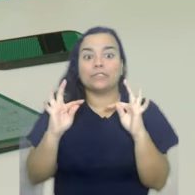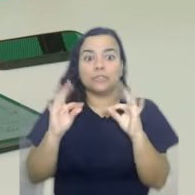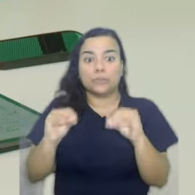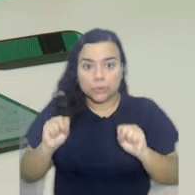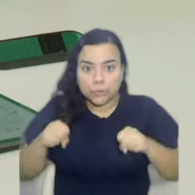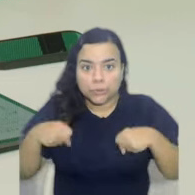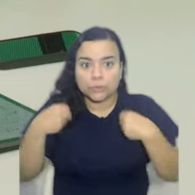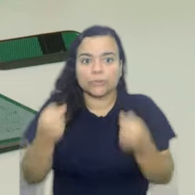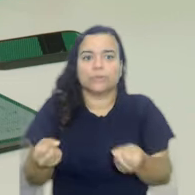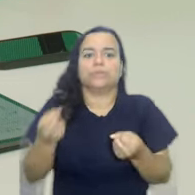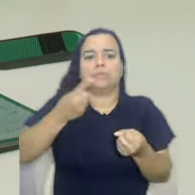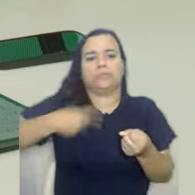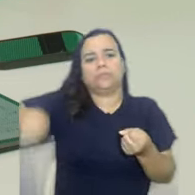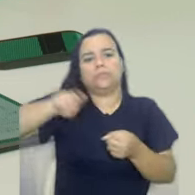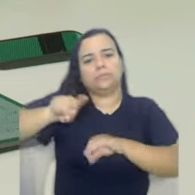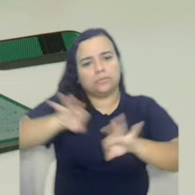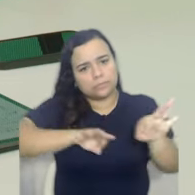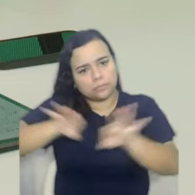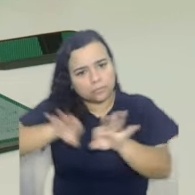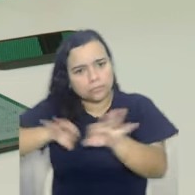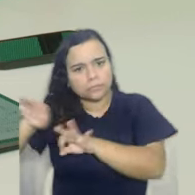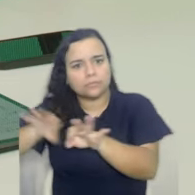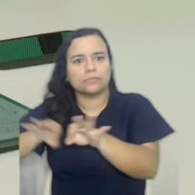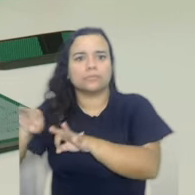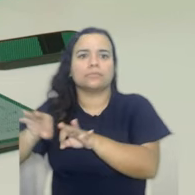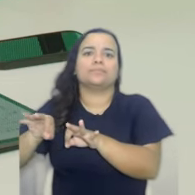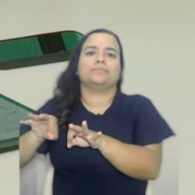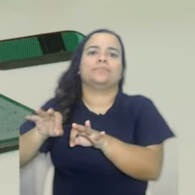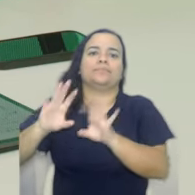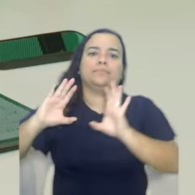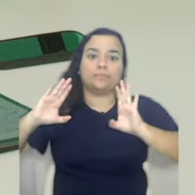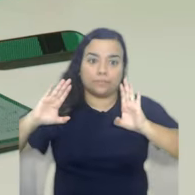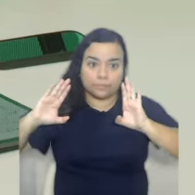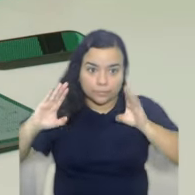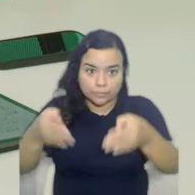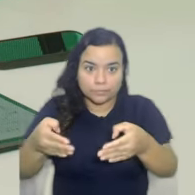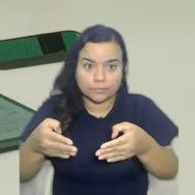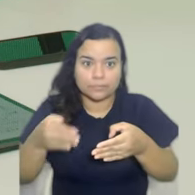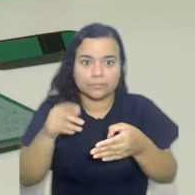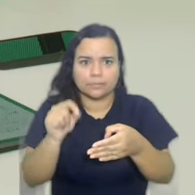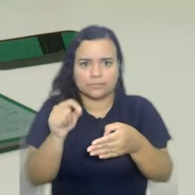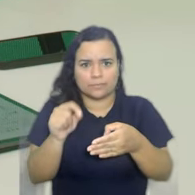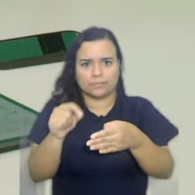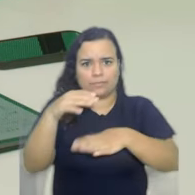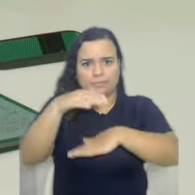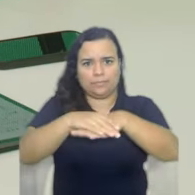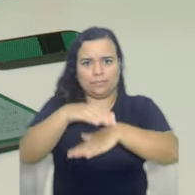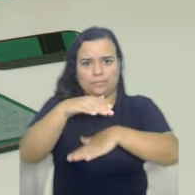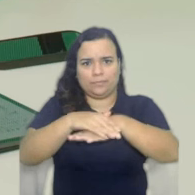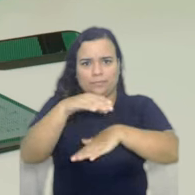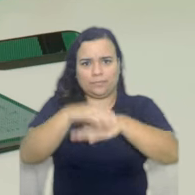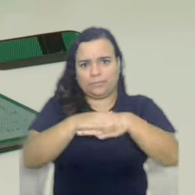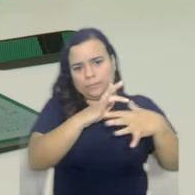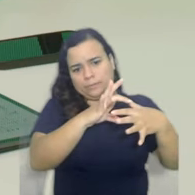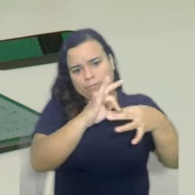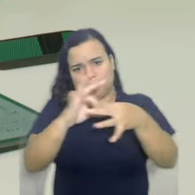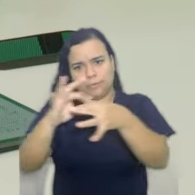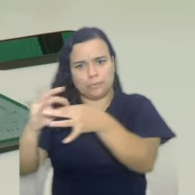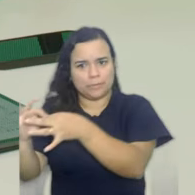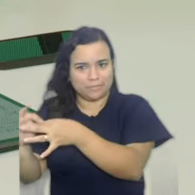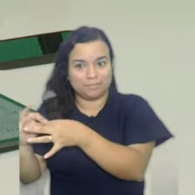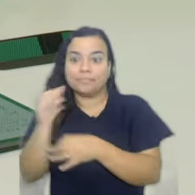planeja ela olha muito a cadeia como um todo então nós começamos com um